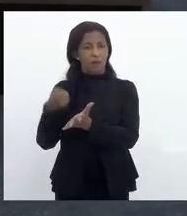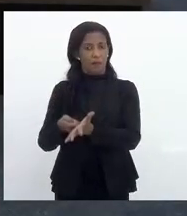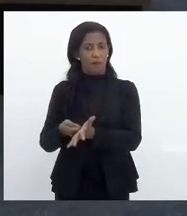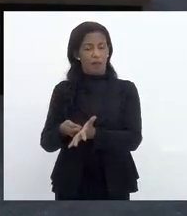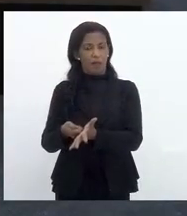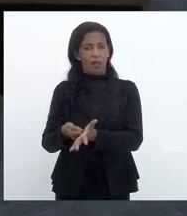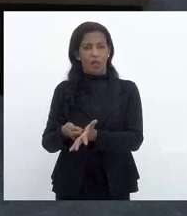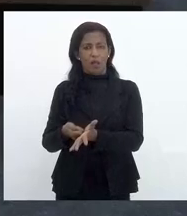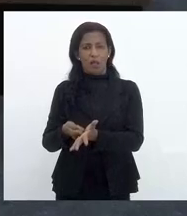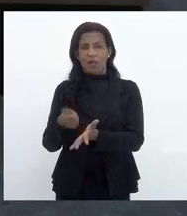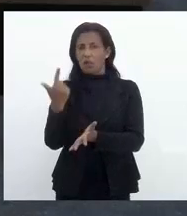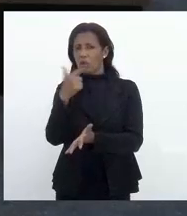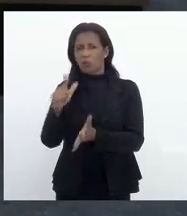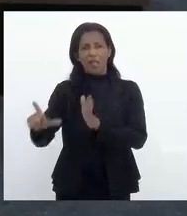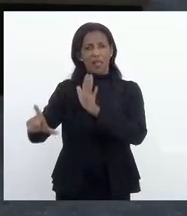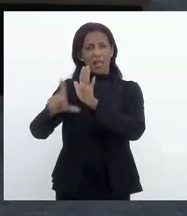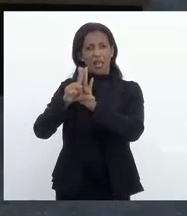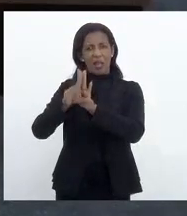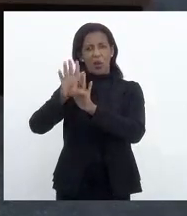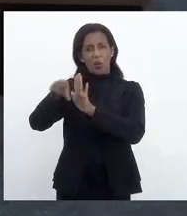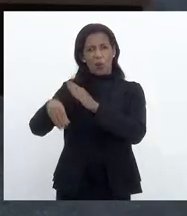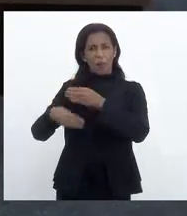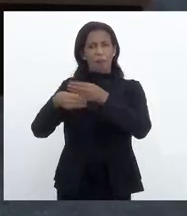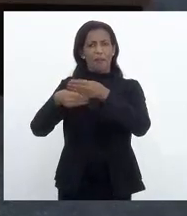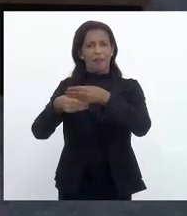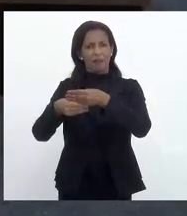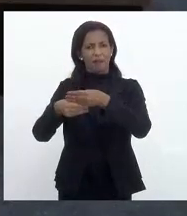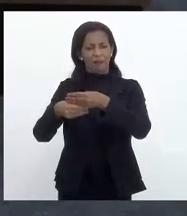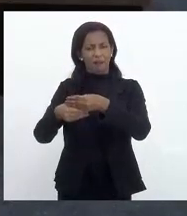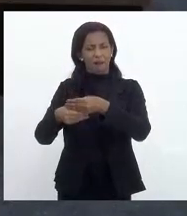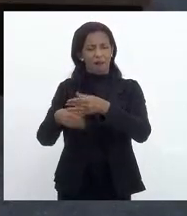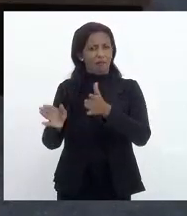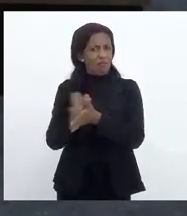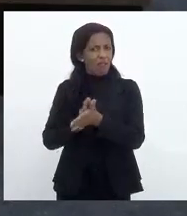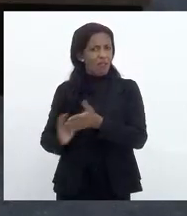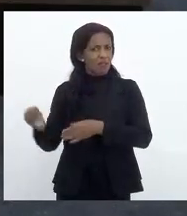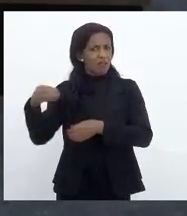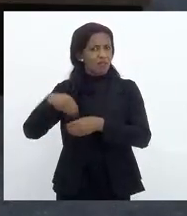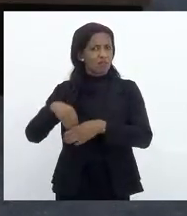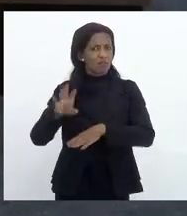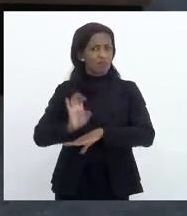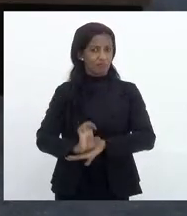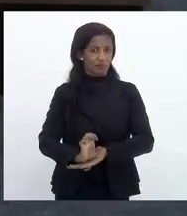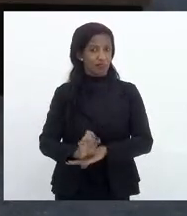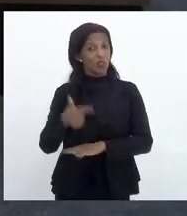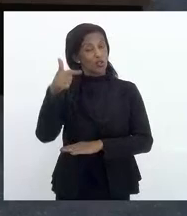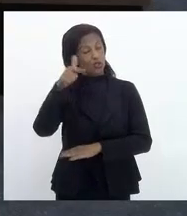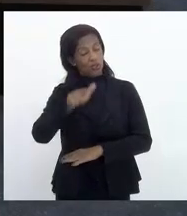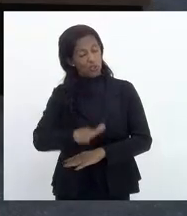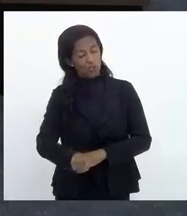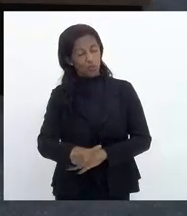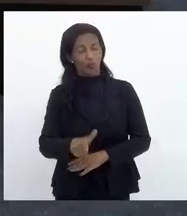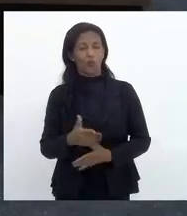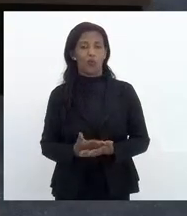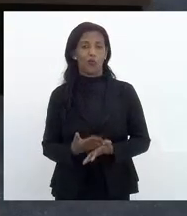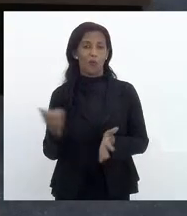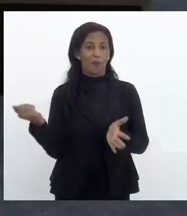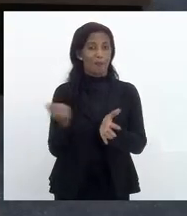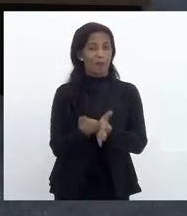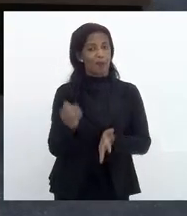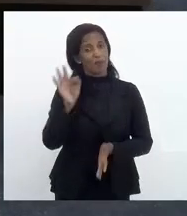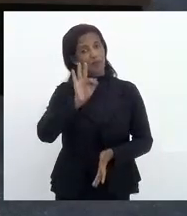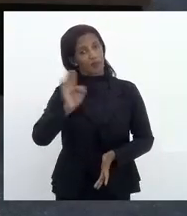sem ter qualquer lei complementar qualquer regulamentação dentro do estado mais uma vez período o